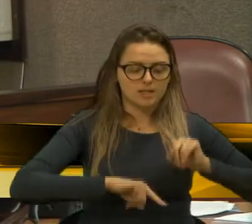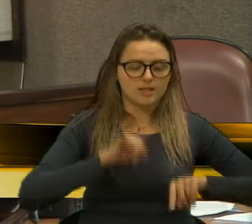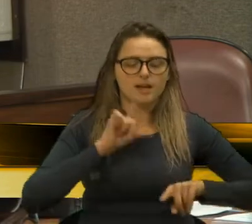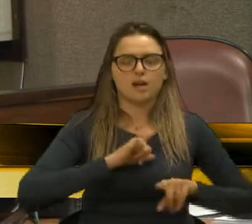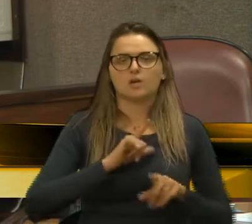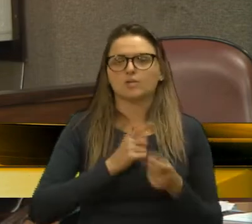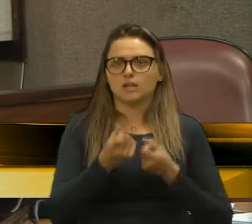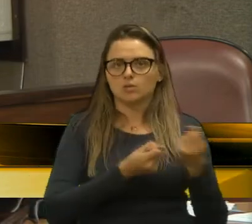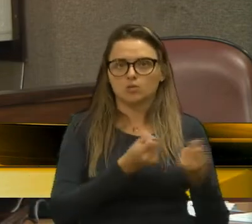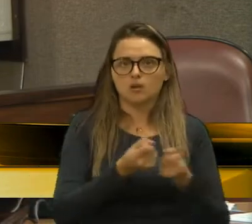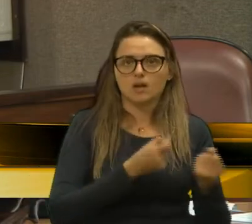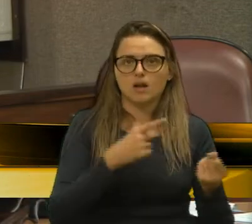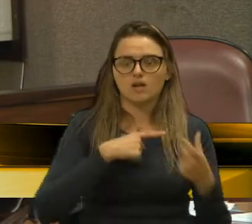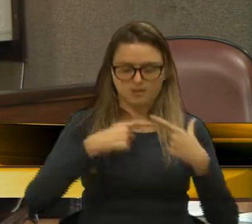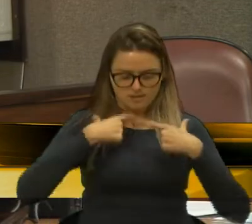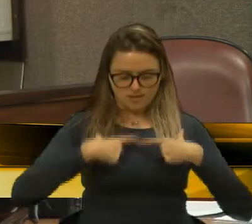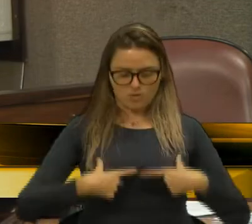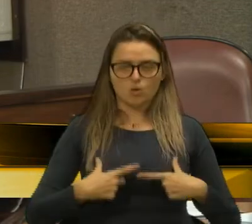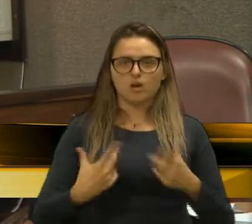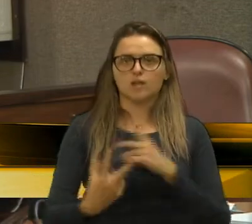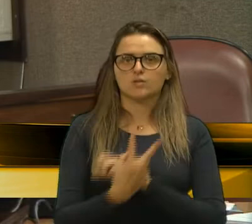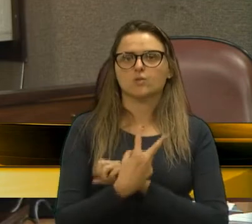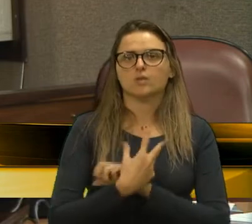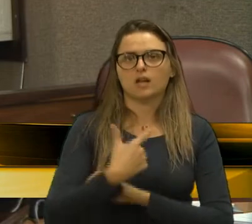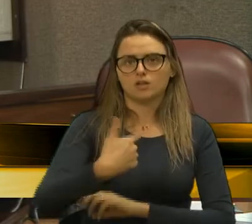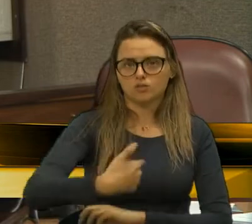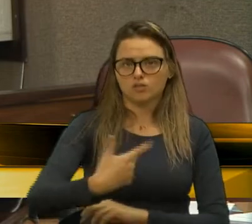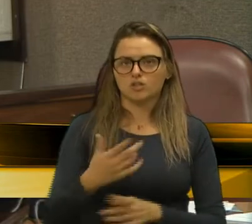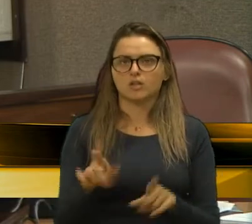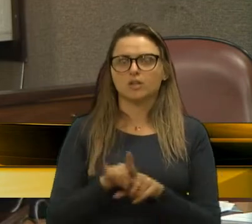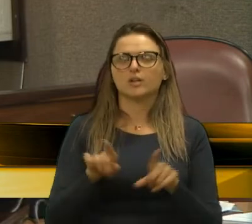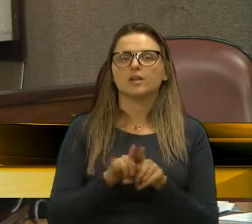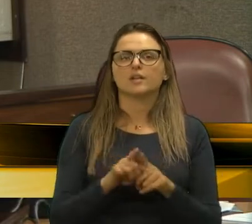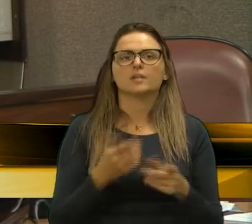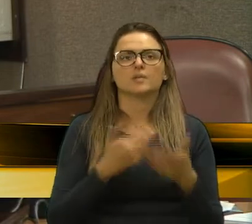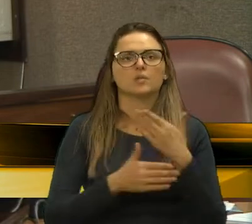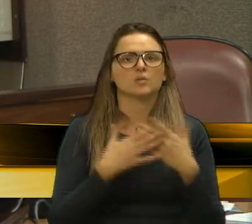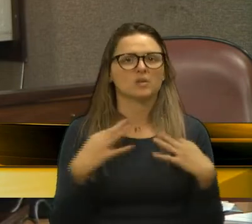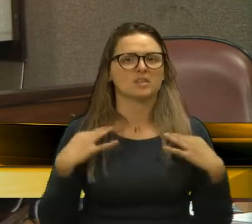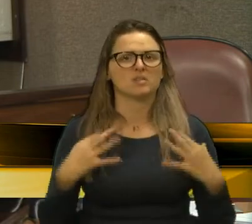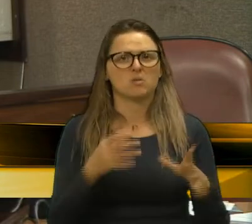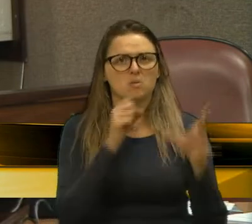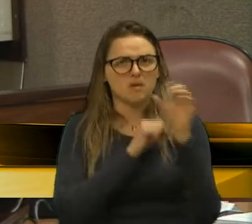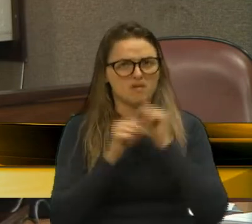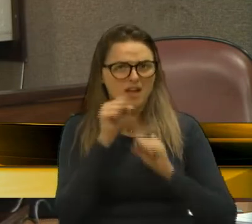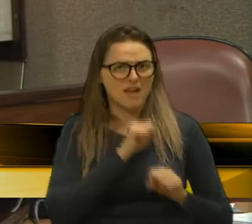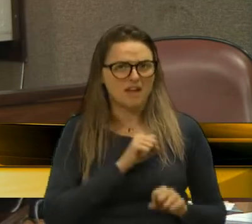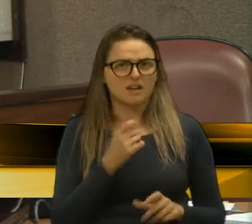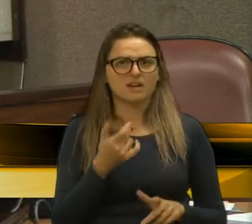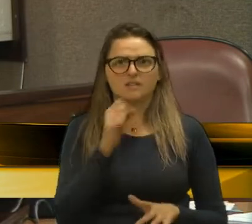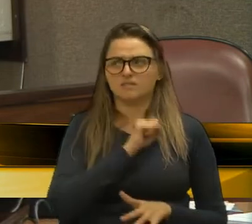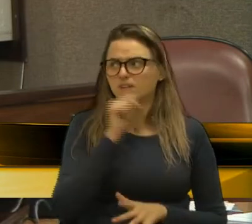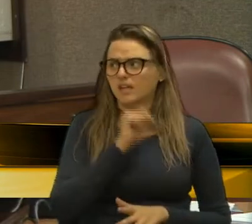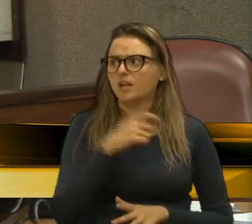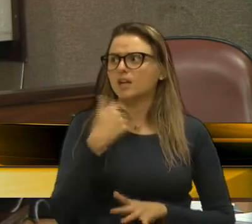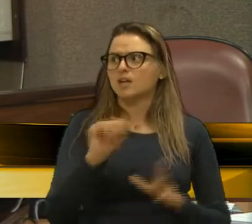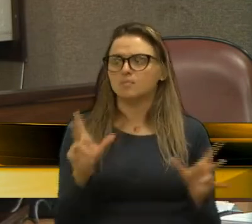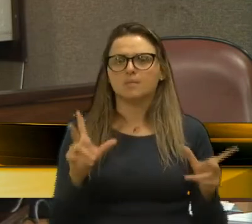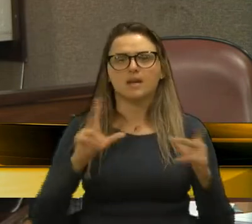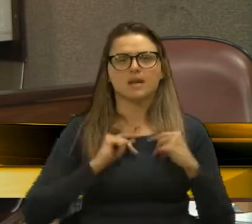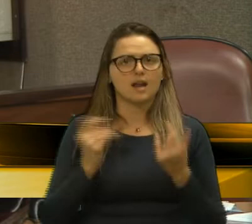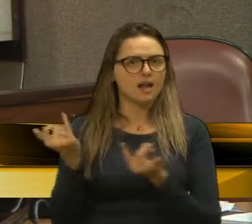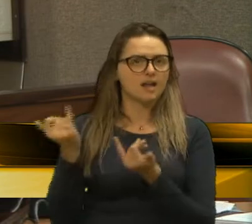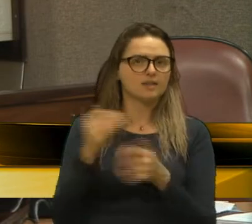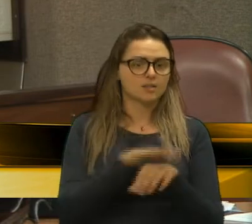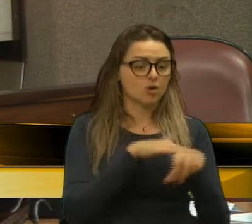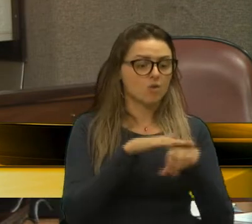com coletes com roupas com fardamento que está tudo está rapado sopa de letras eles merecem ser ouvidos daí o prefeito não